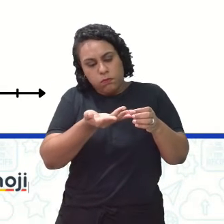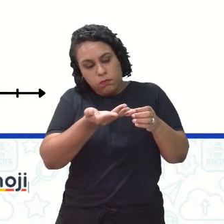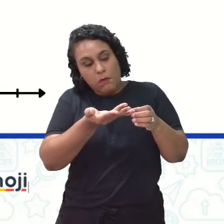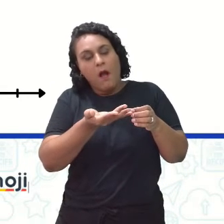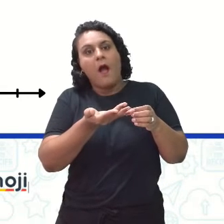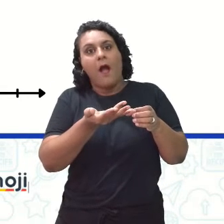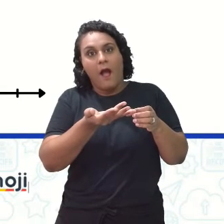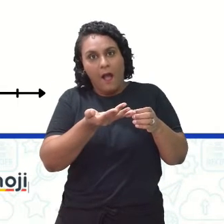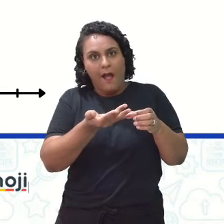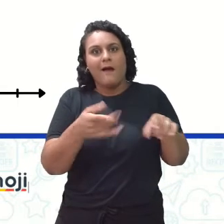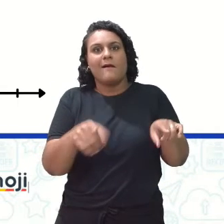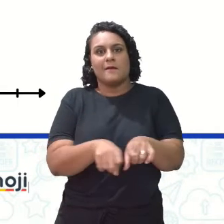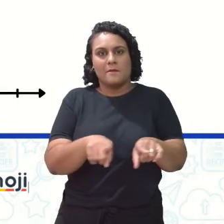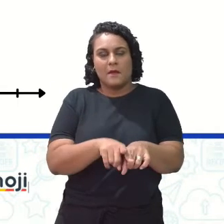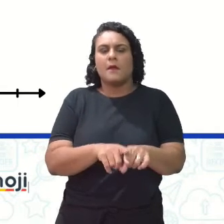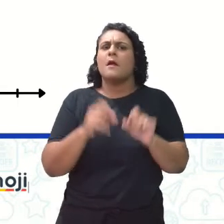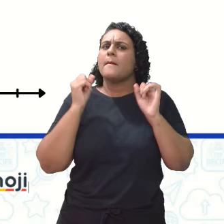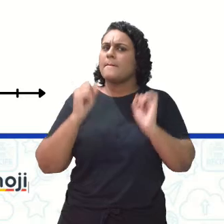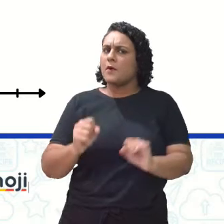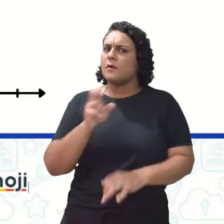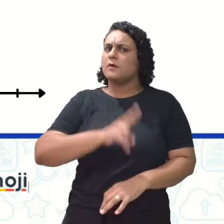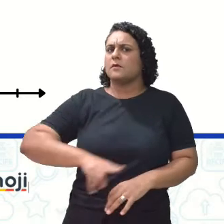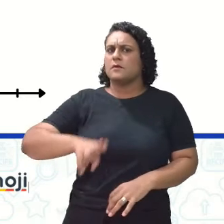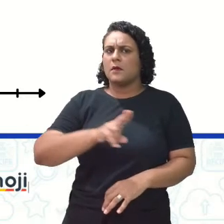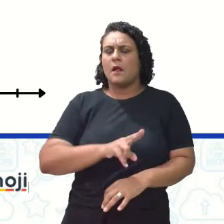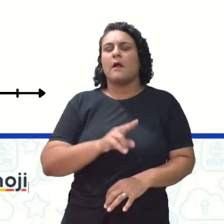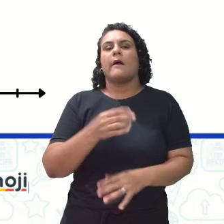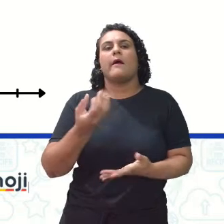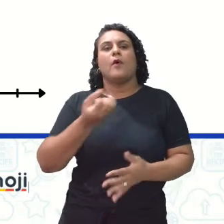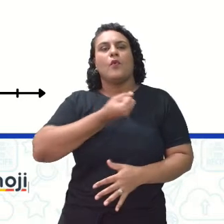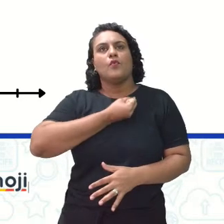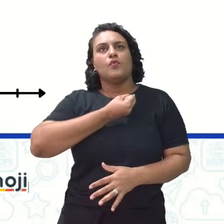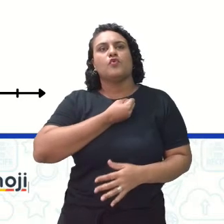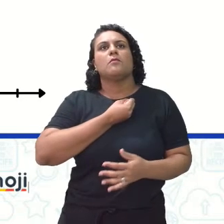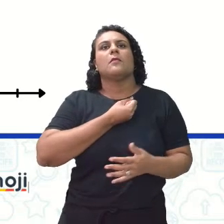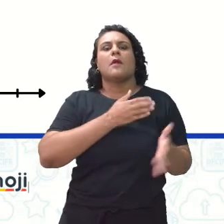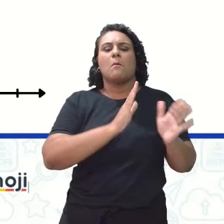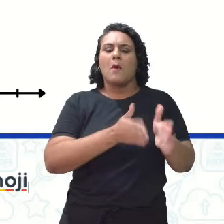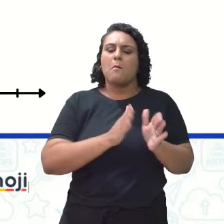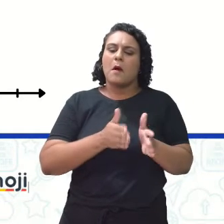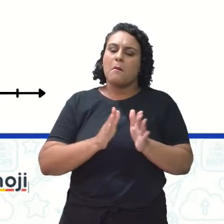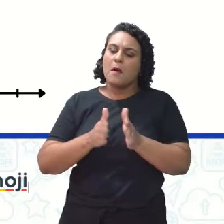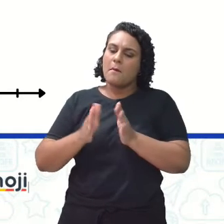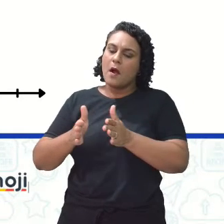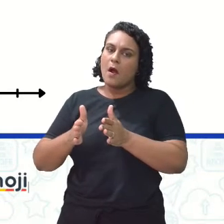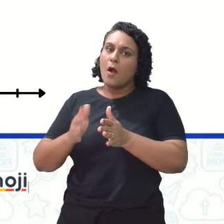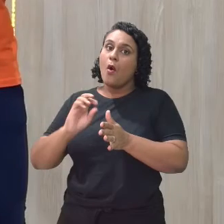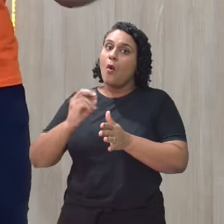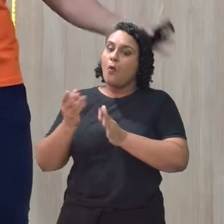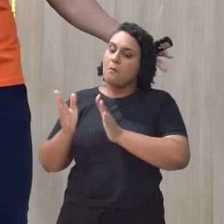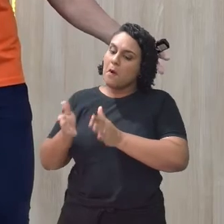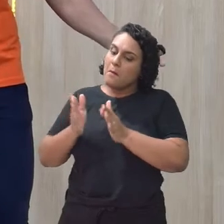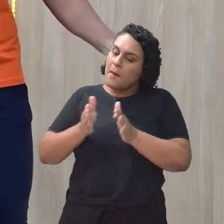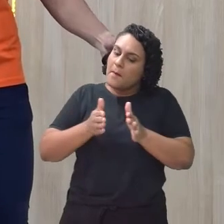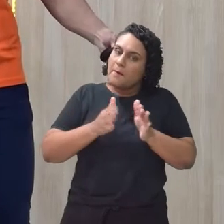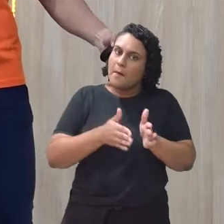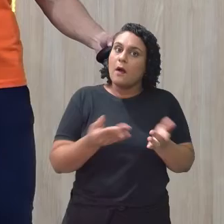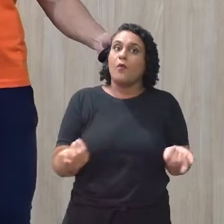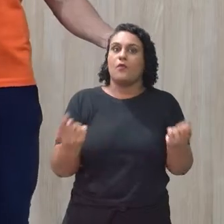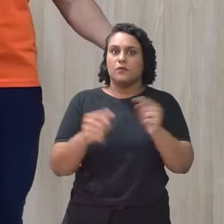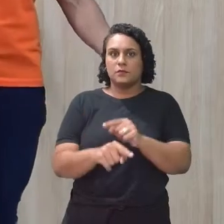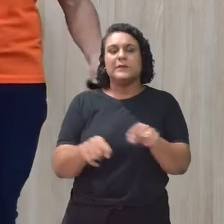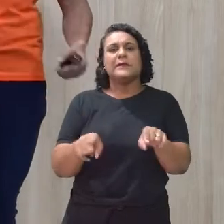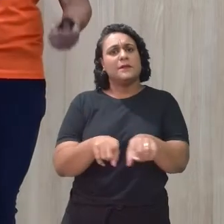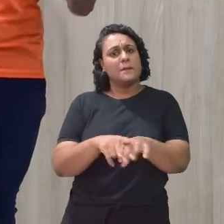gente pode colocar esses números em ordem, crescente ou decrescente, comparar esses números, fazer operações também com